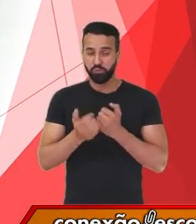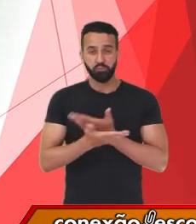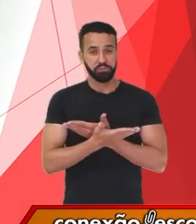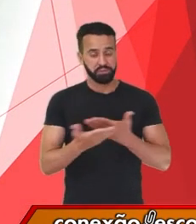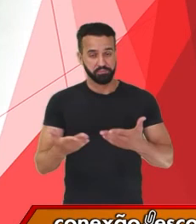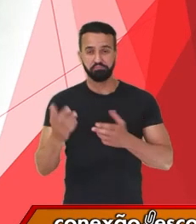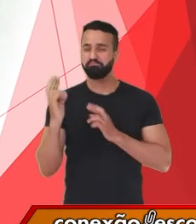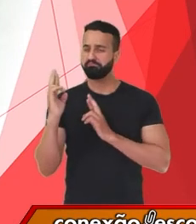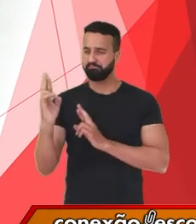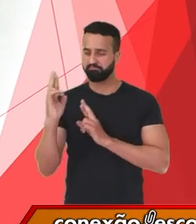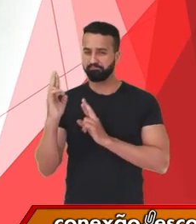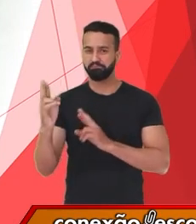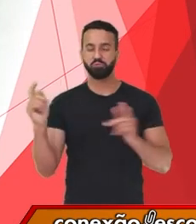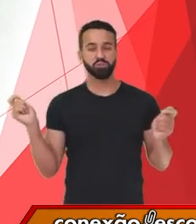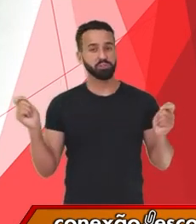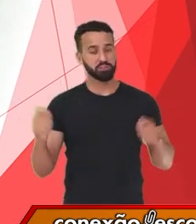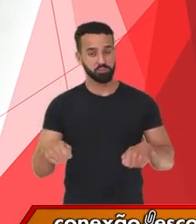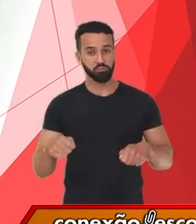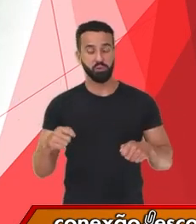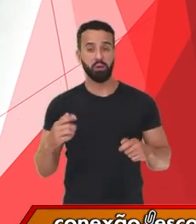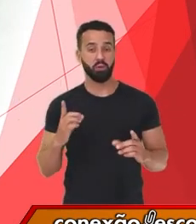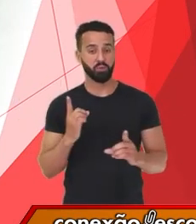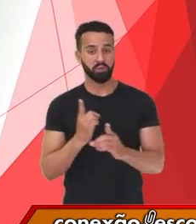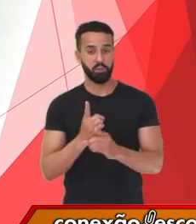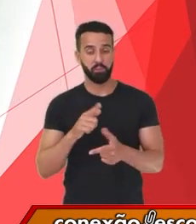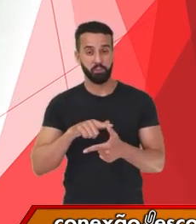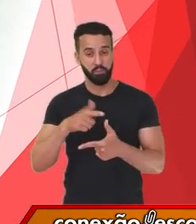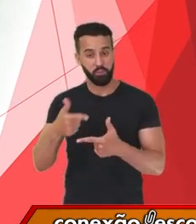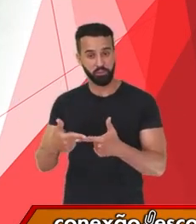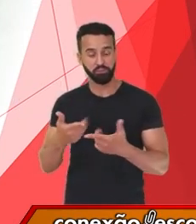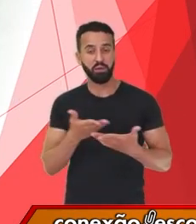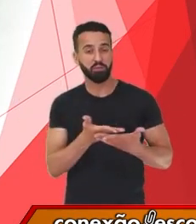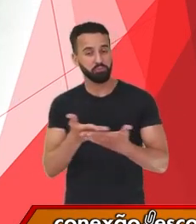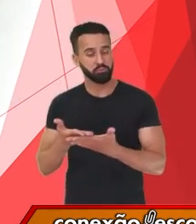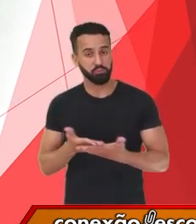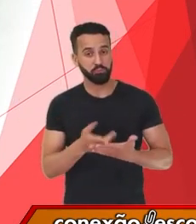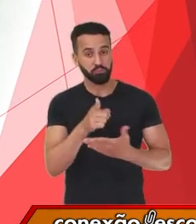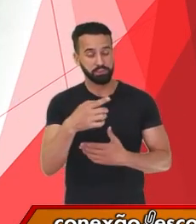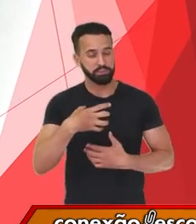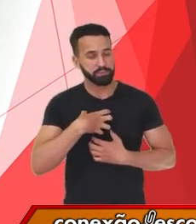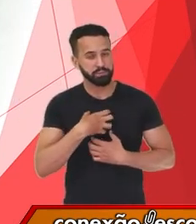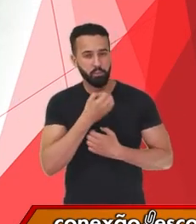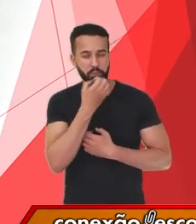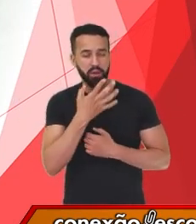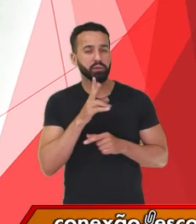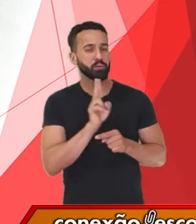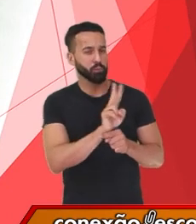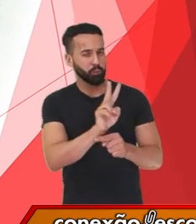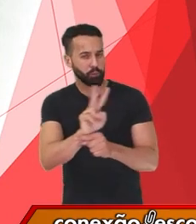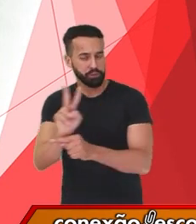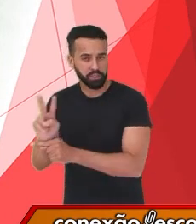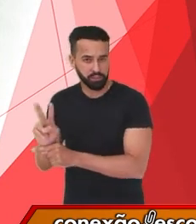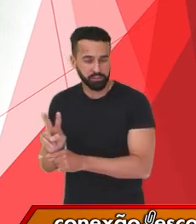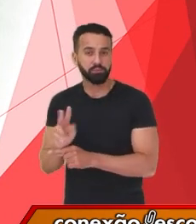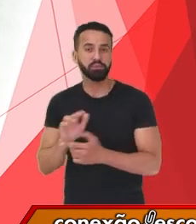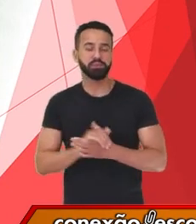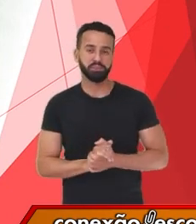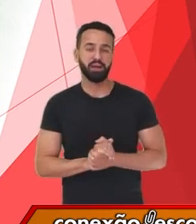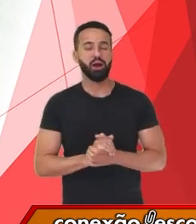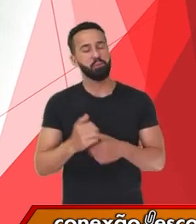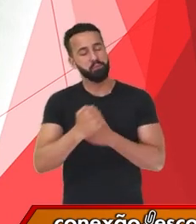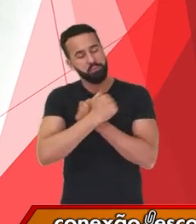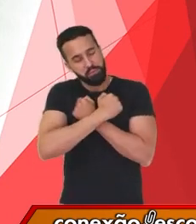espero que possamos encontrar na próxima aula, espero que você fique bem, que continue se cuidando e